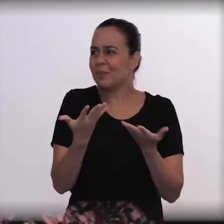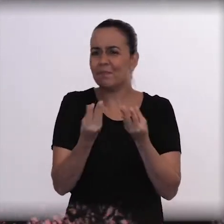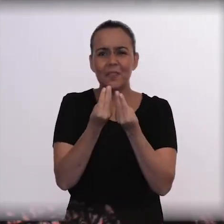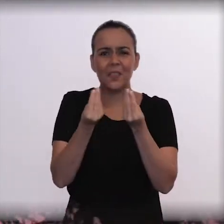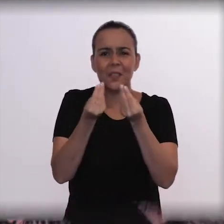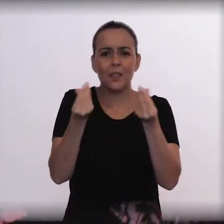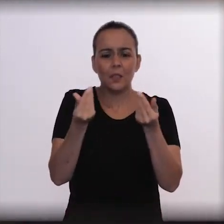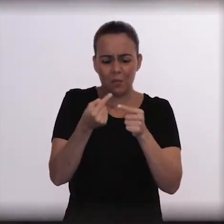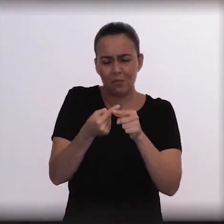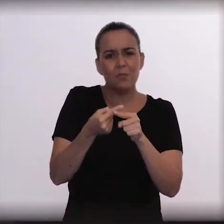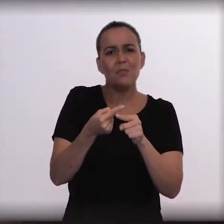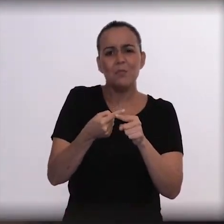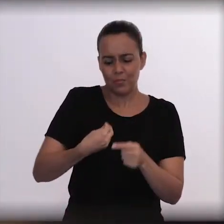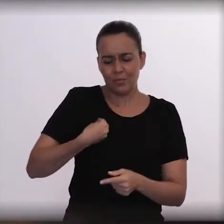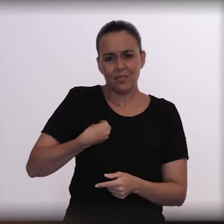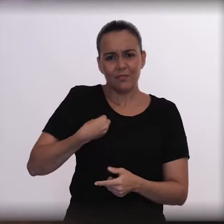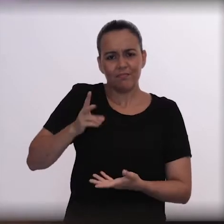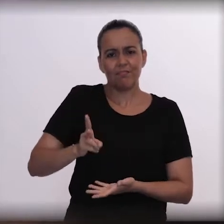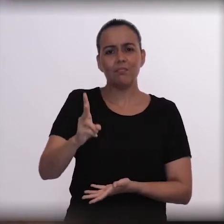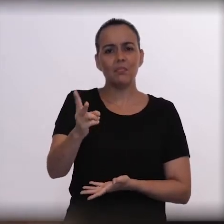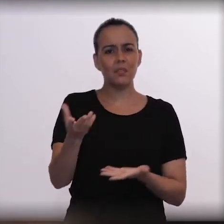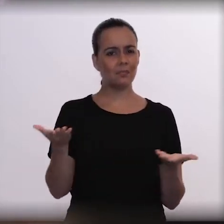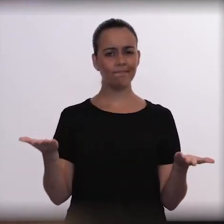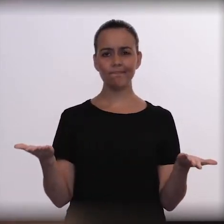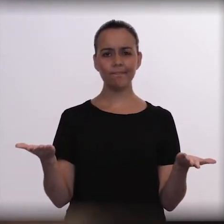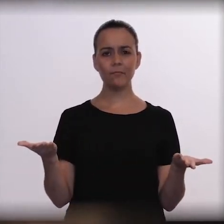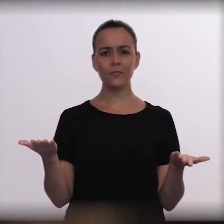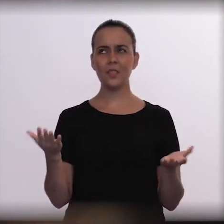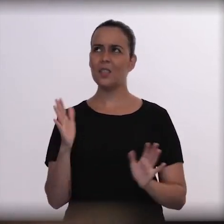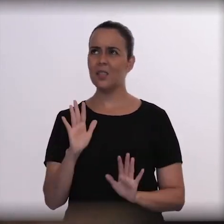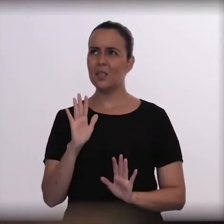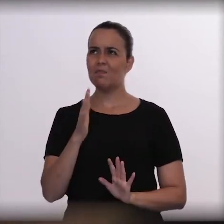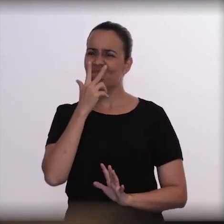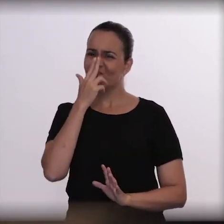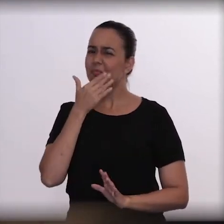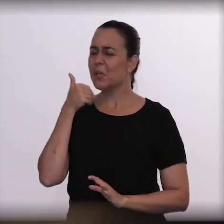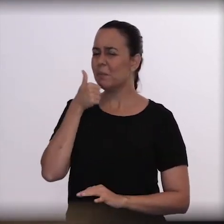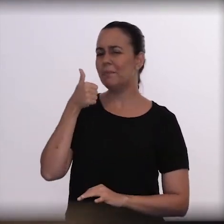nem como, nem porquê eu continuar daquela forma. Que seria melhor eu